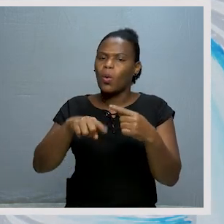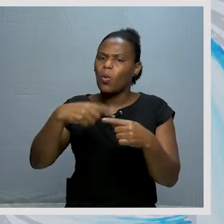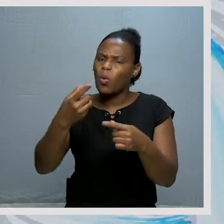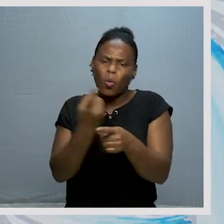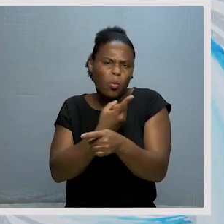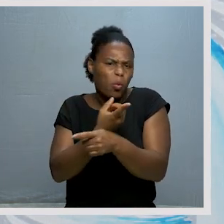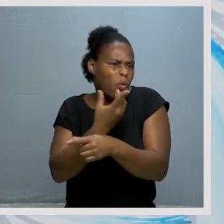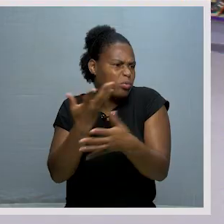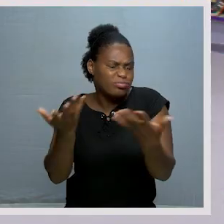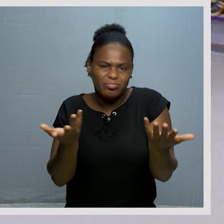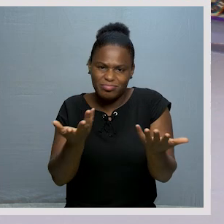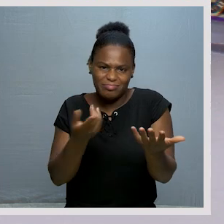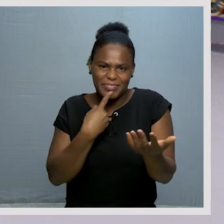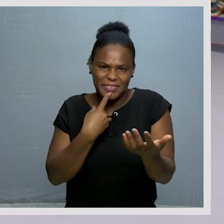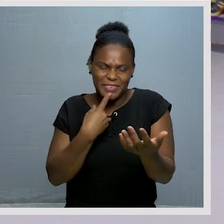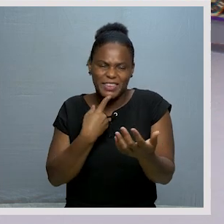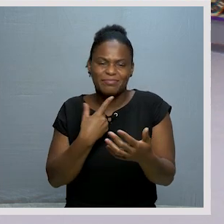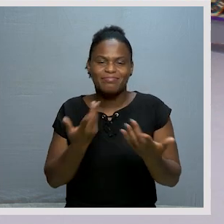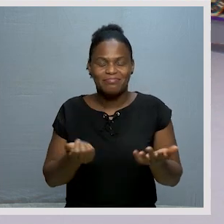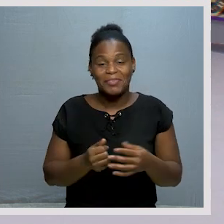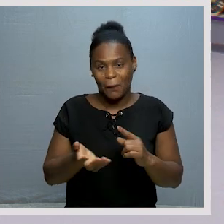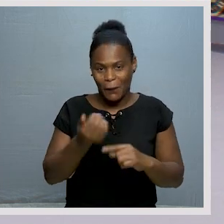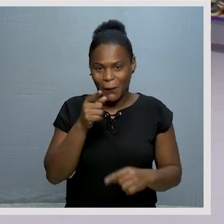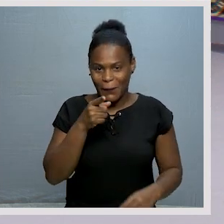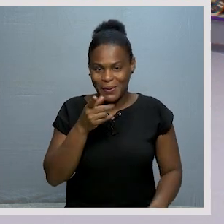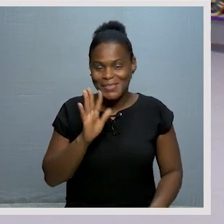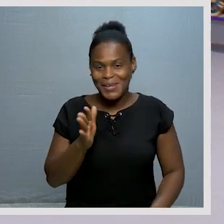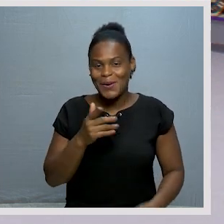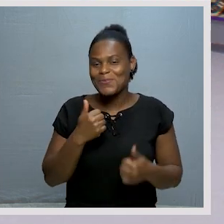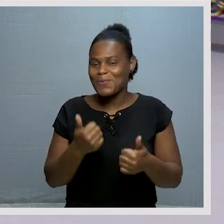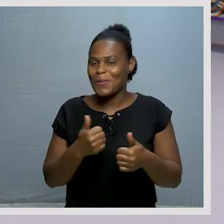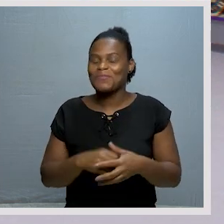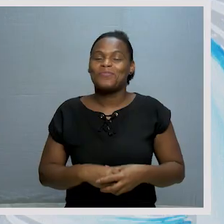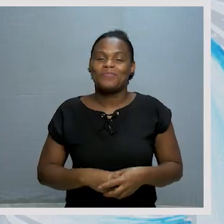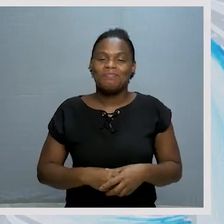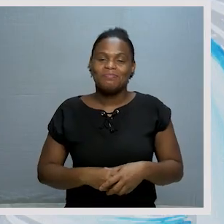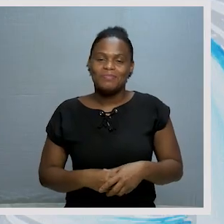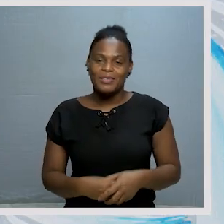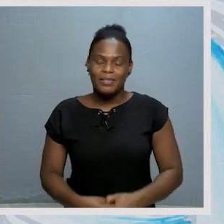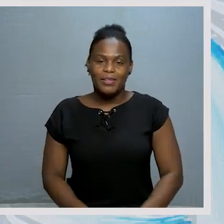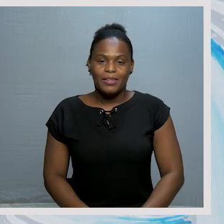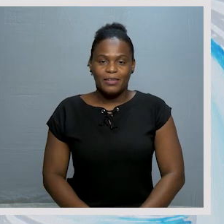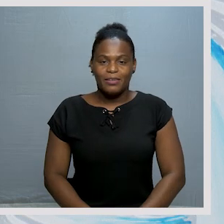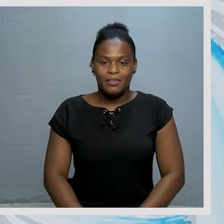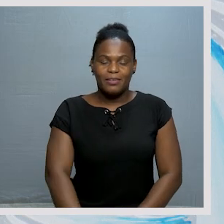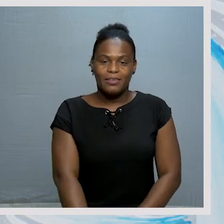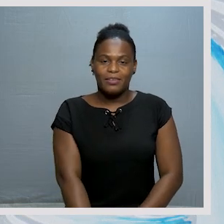em geral. Conseguiram? Muito bem, isso mesmo.